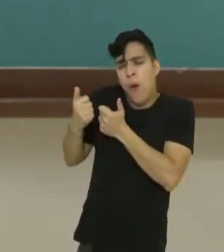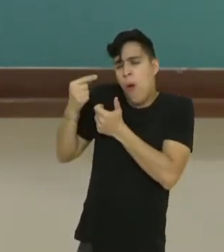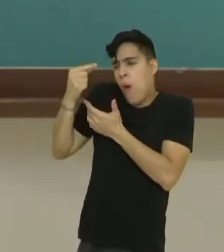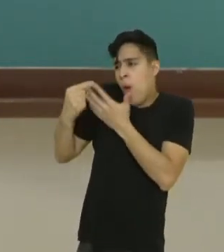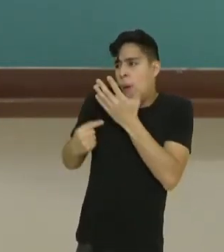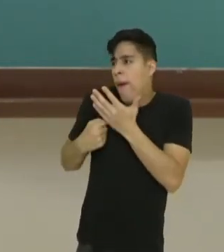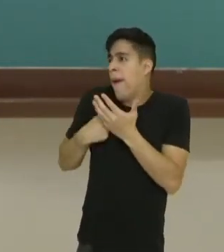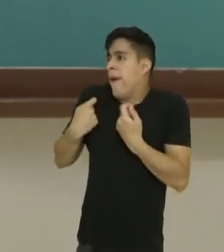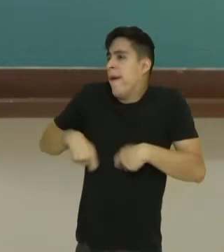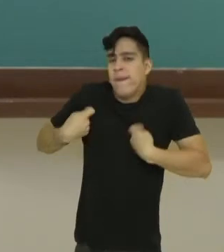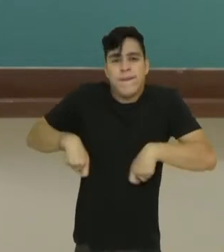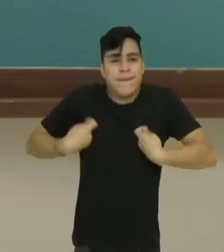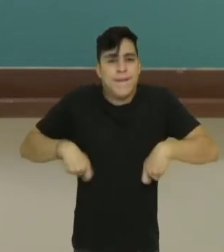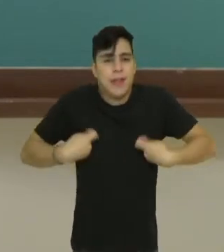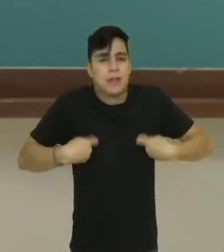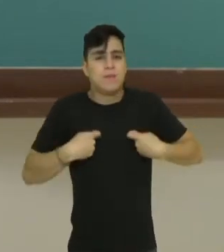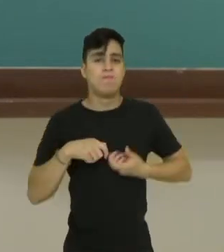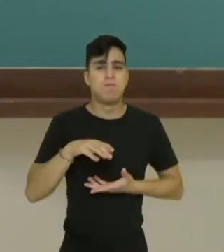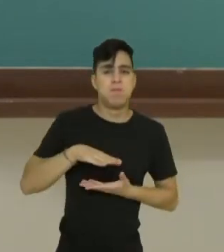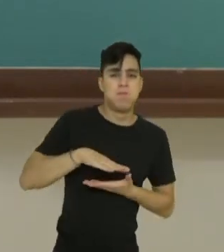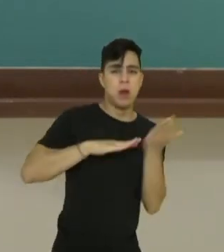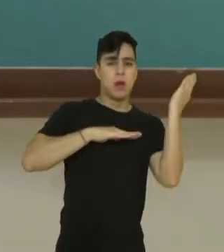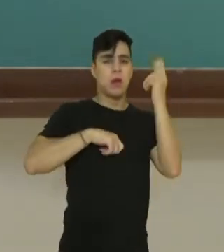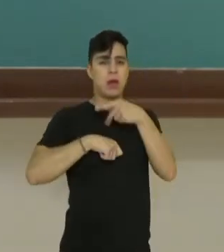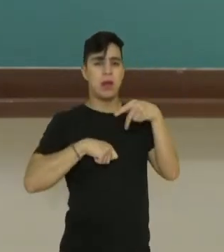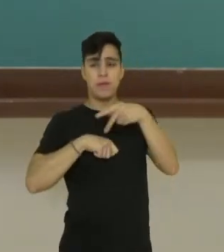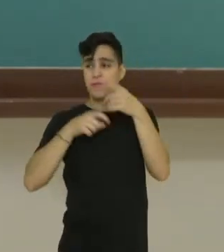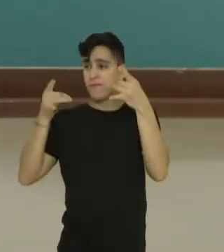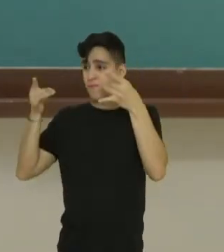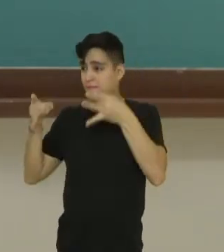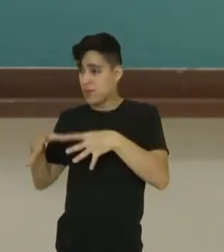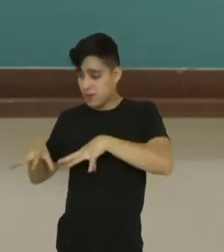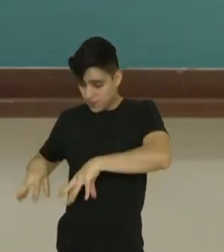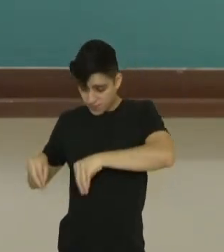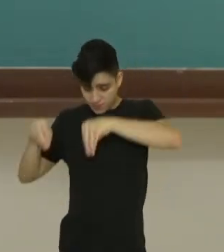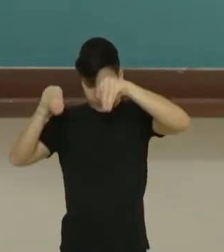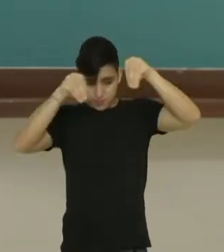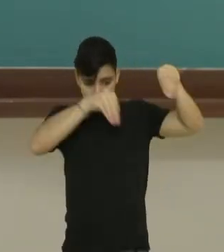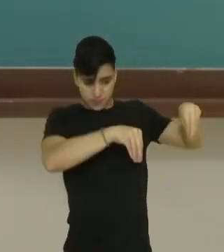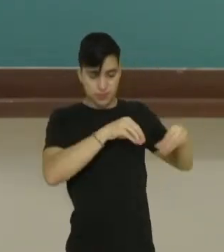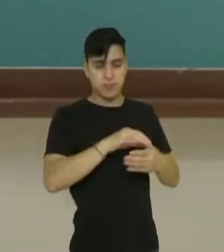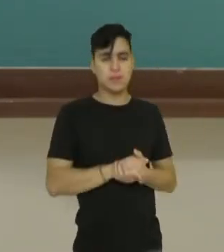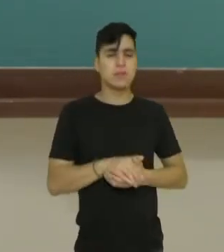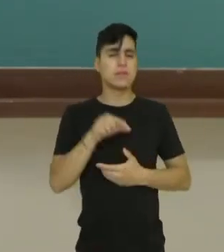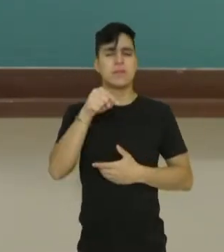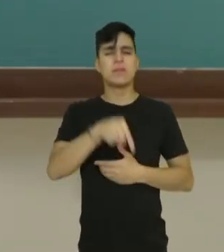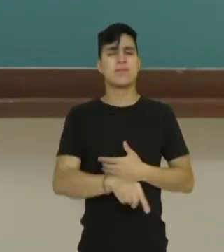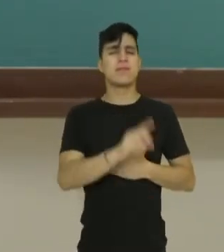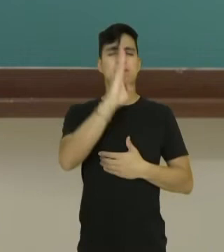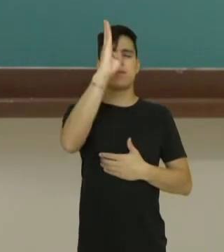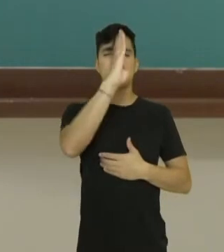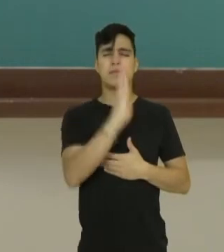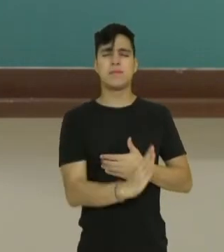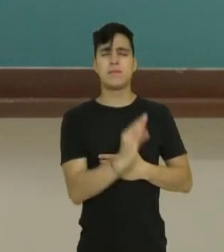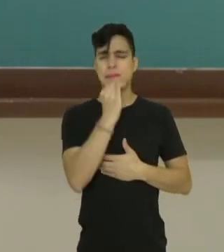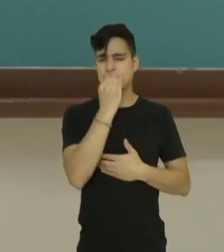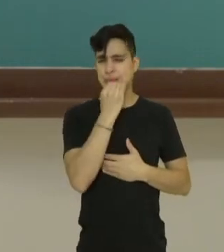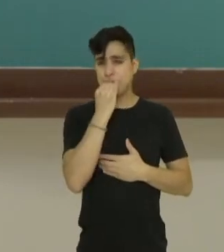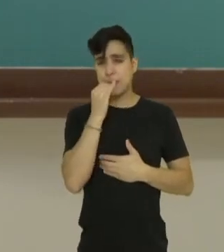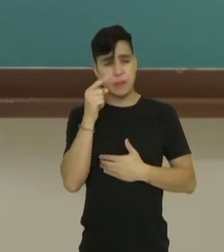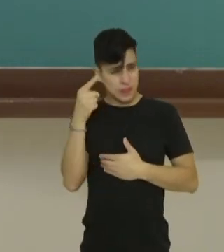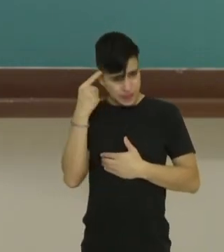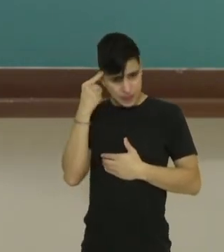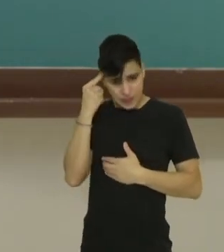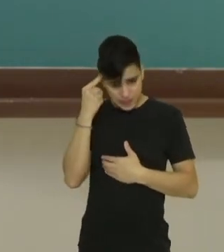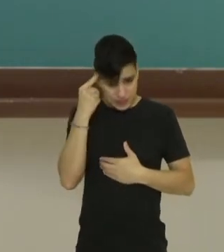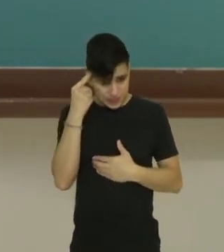sou forçado a mudar de país. No Brasil, nós temos o exemplo das pessoas que vieram